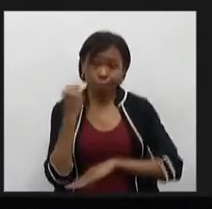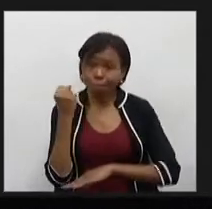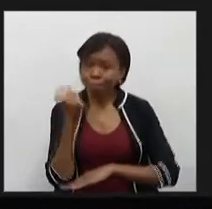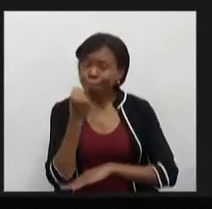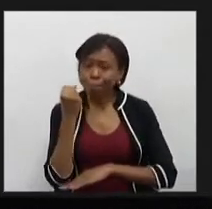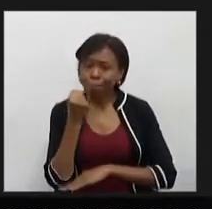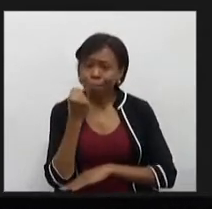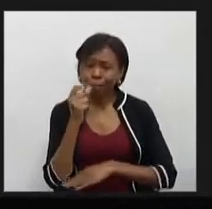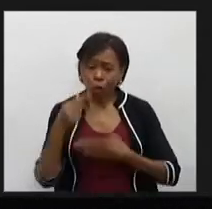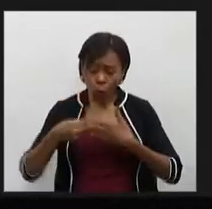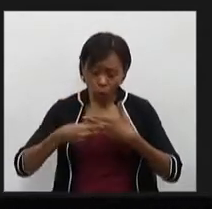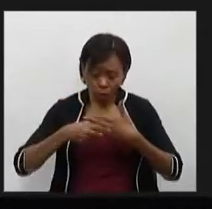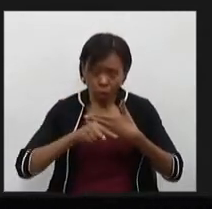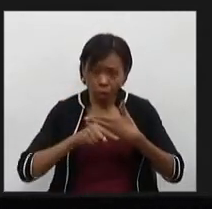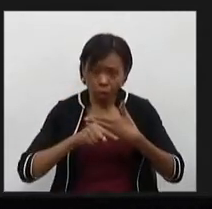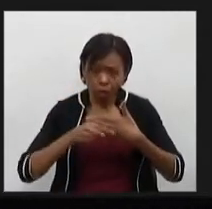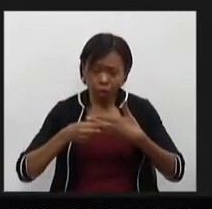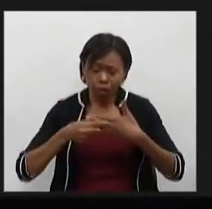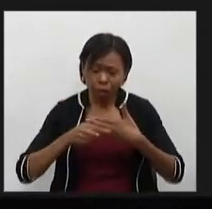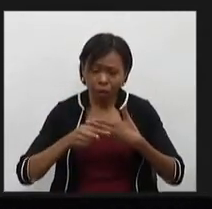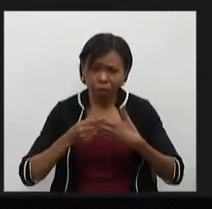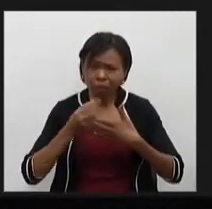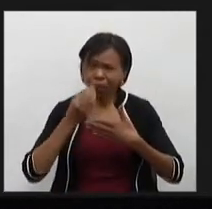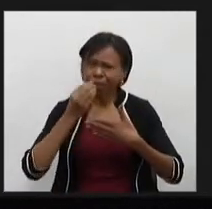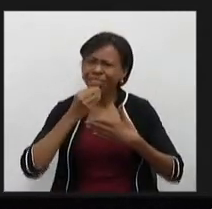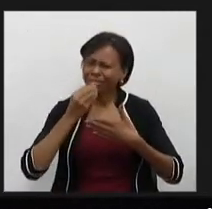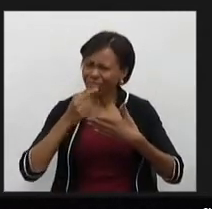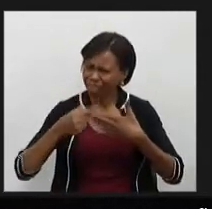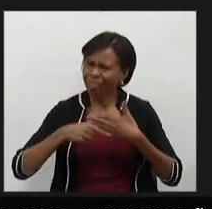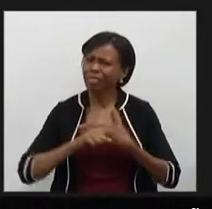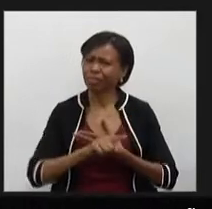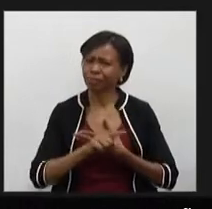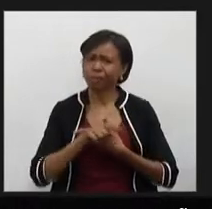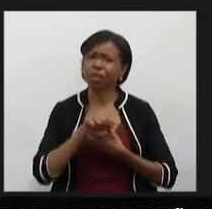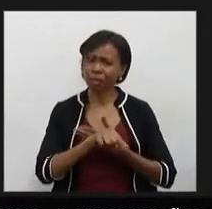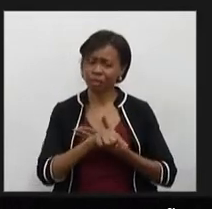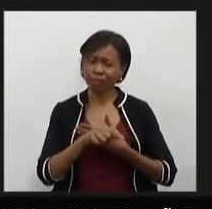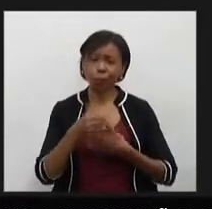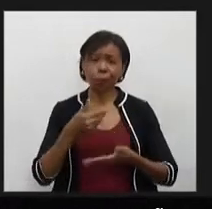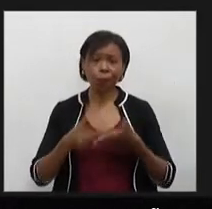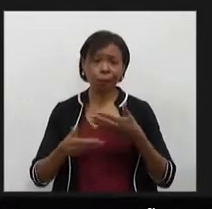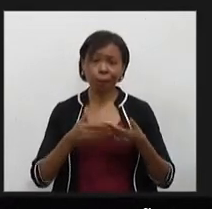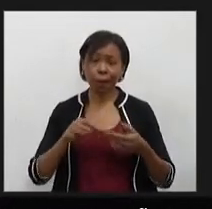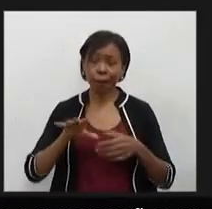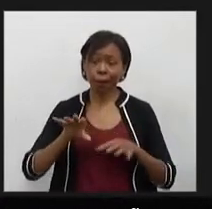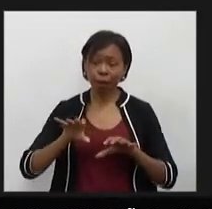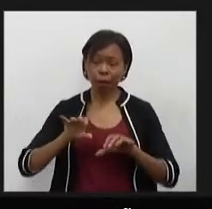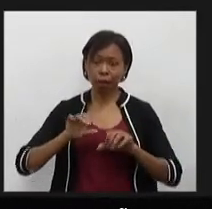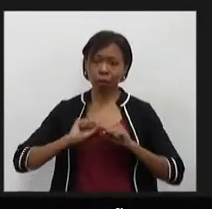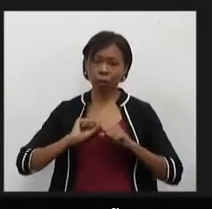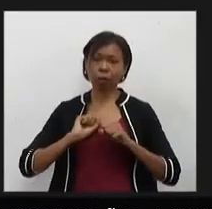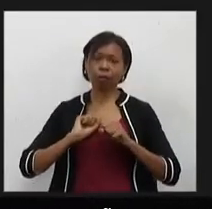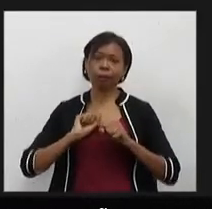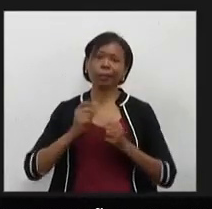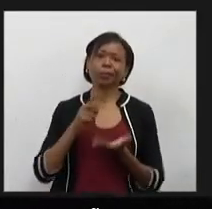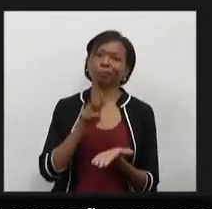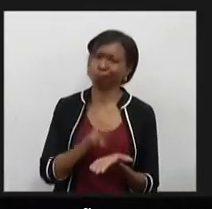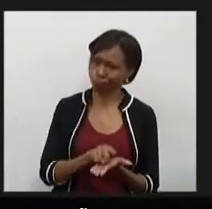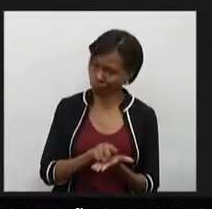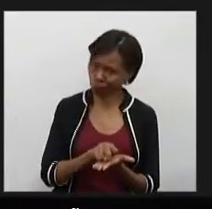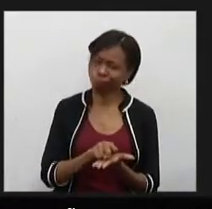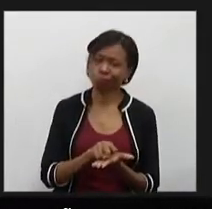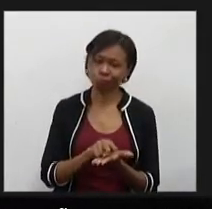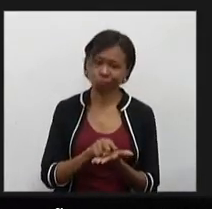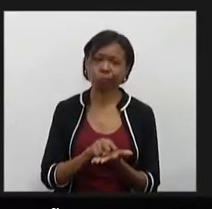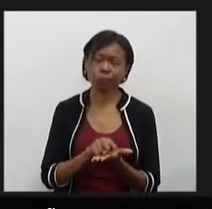muito baixa, qualquer coisa que ela tem que ficar internada, e assim, os remédios, né, ela já